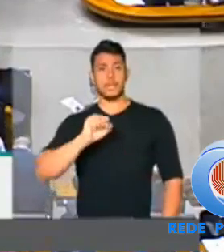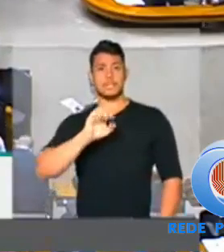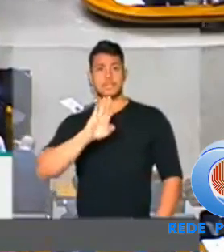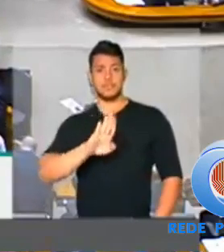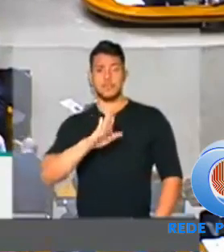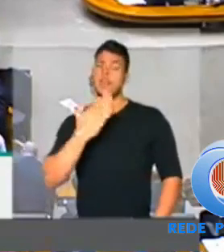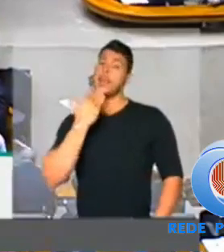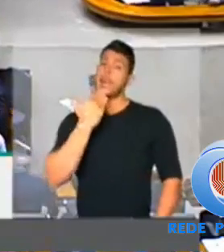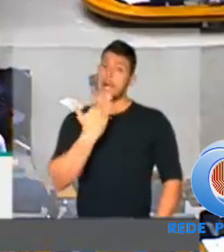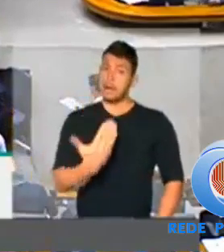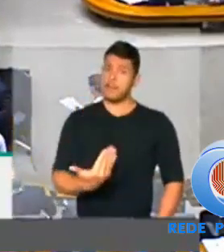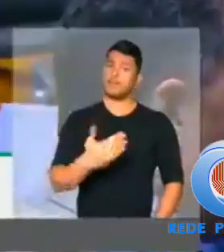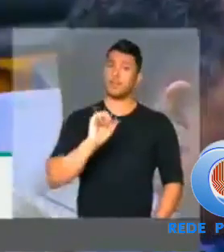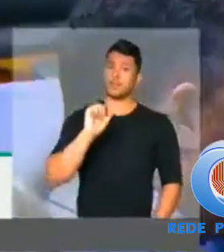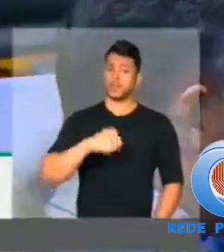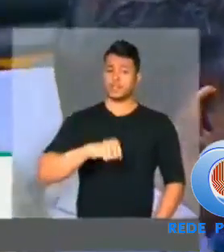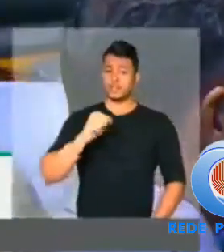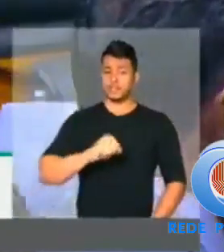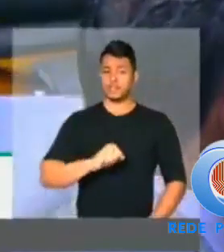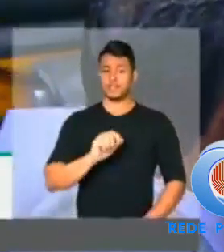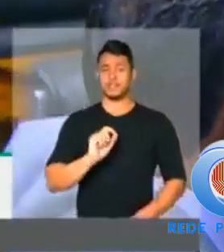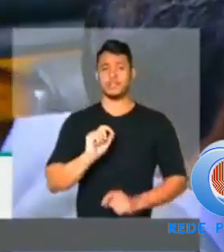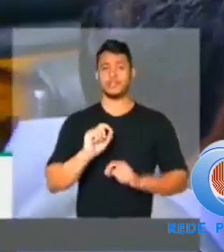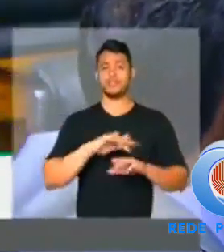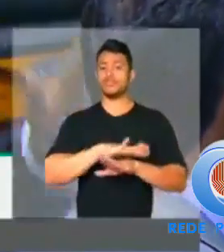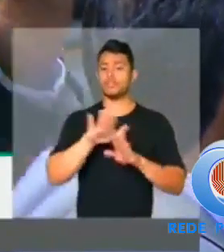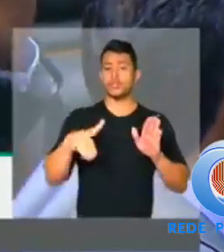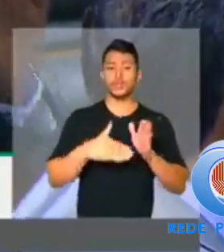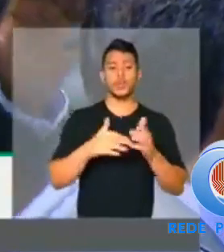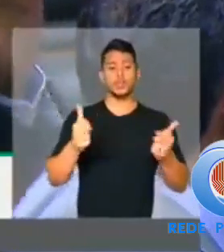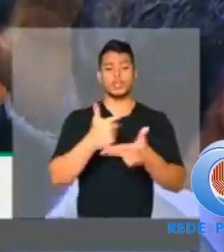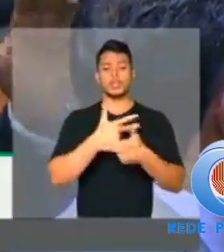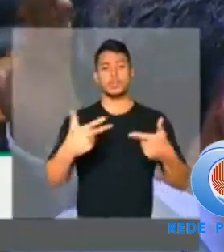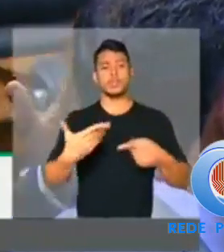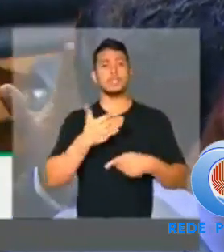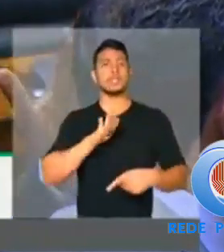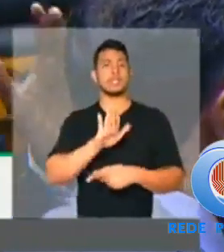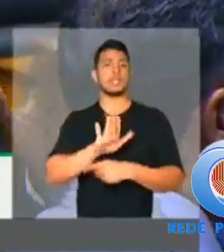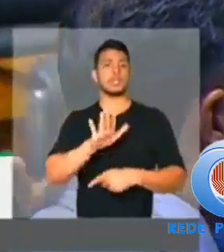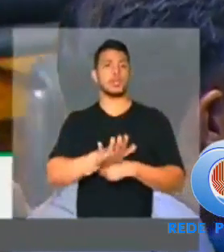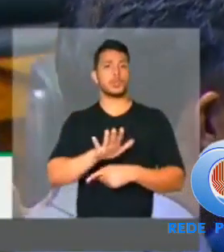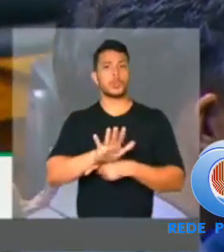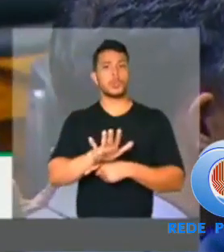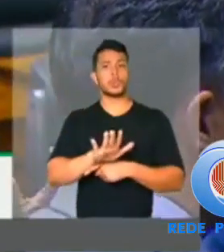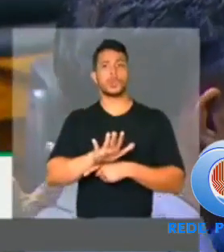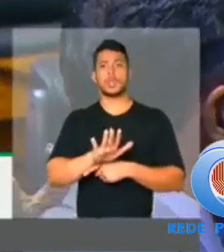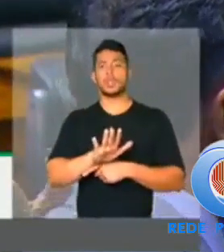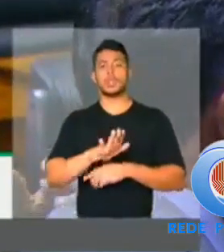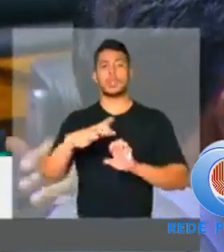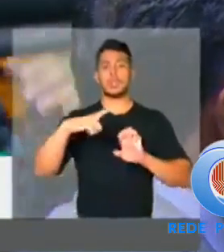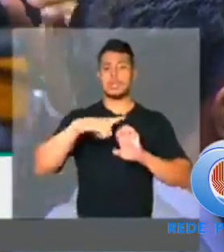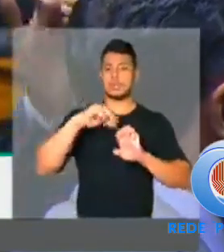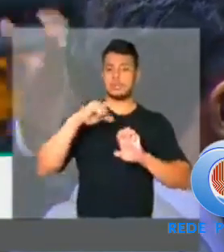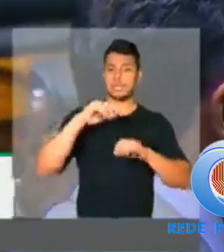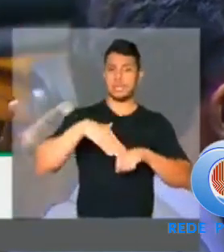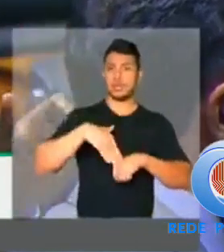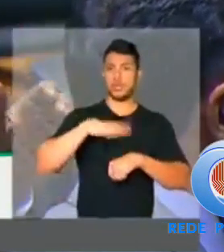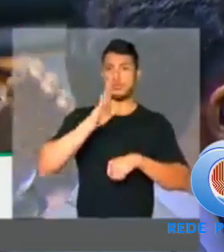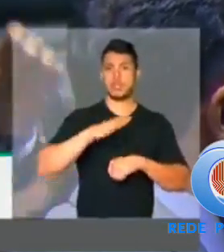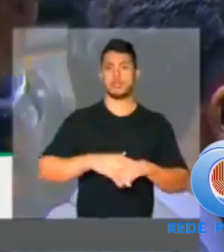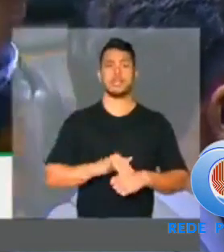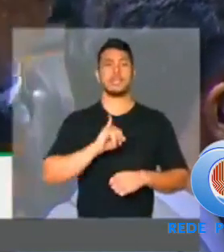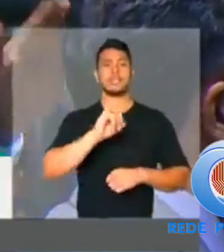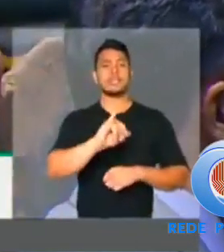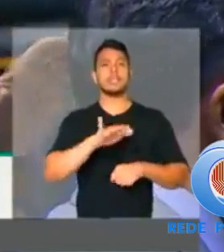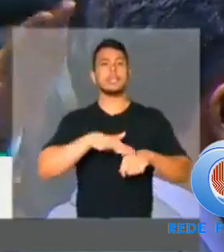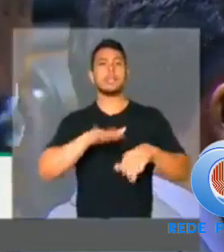a qualquer medida que facilite o empreendedorismo em nosso país. A